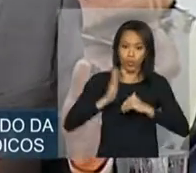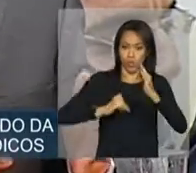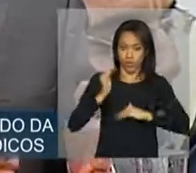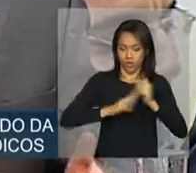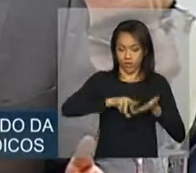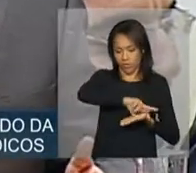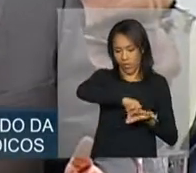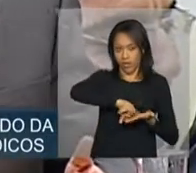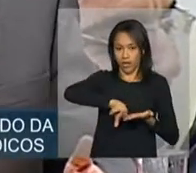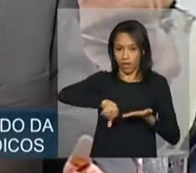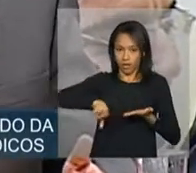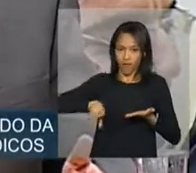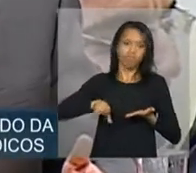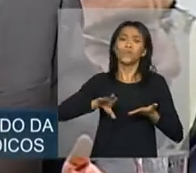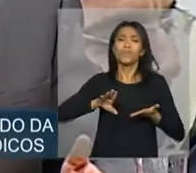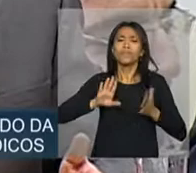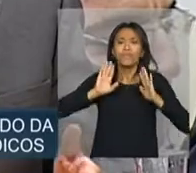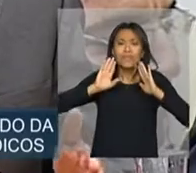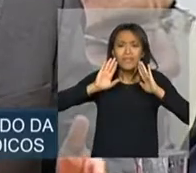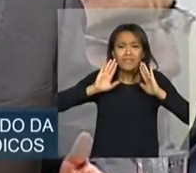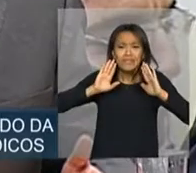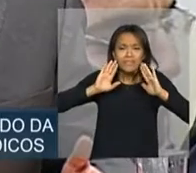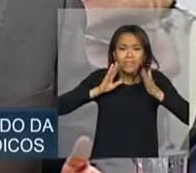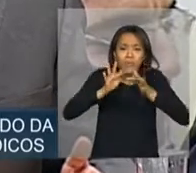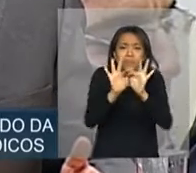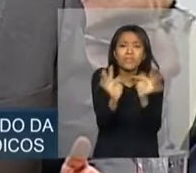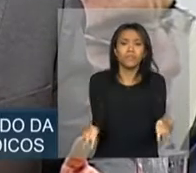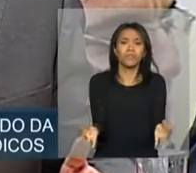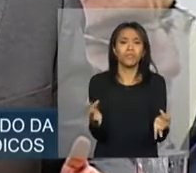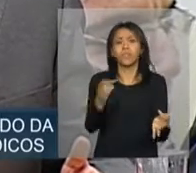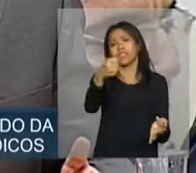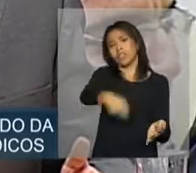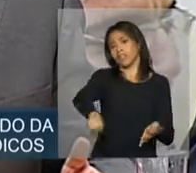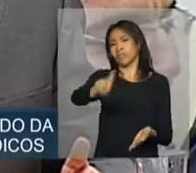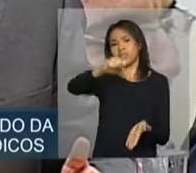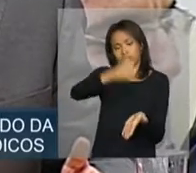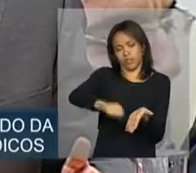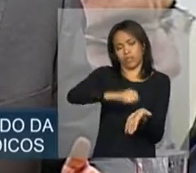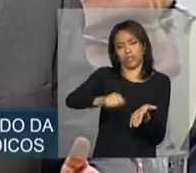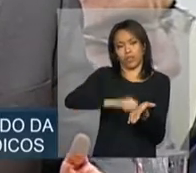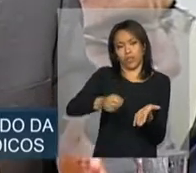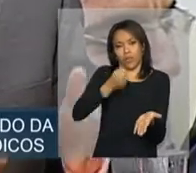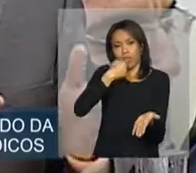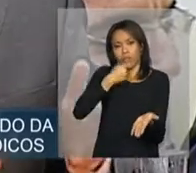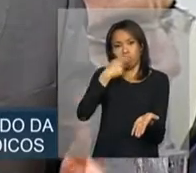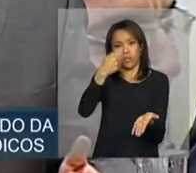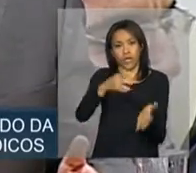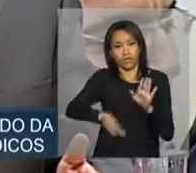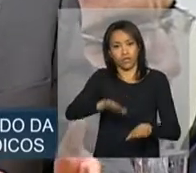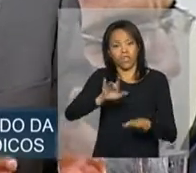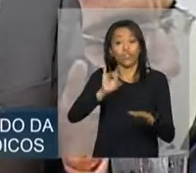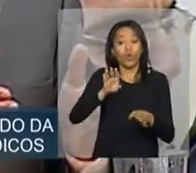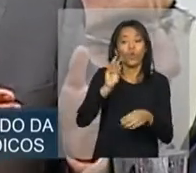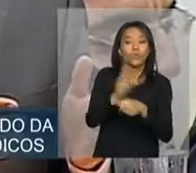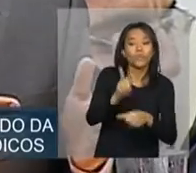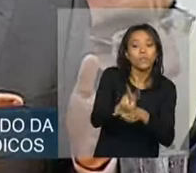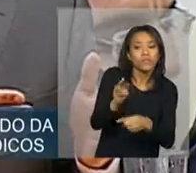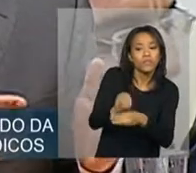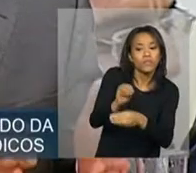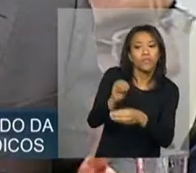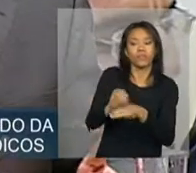na atenção básica às vezes Sempre escrever Nem dipirona que às vezes não só para escrever remédio né é cuidando das